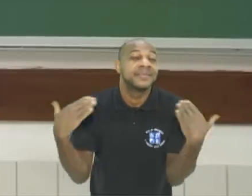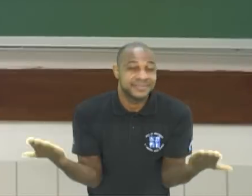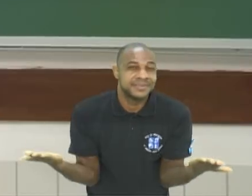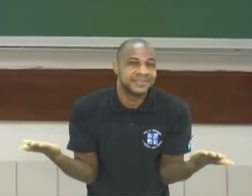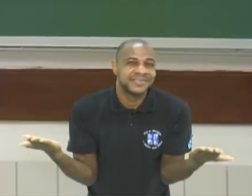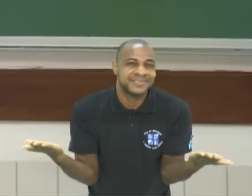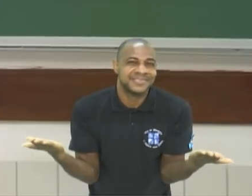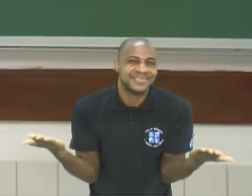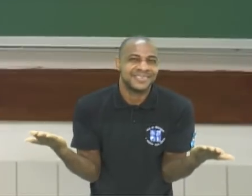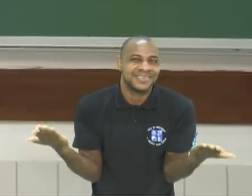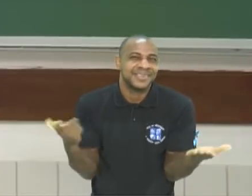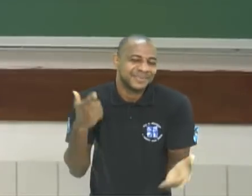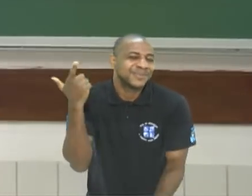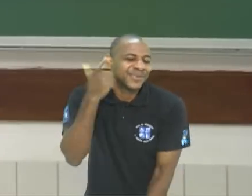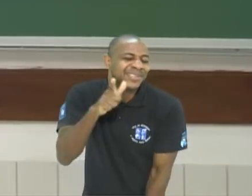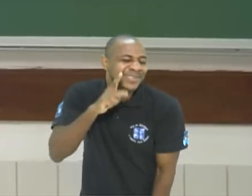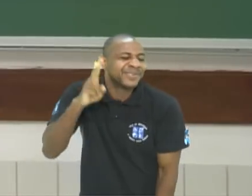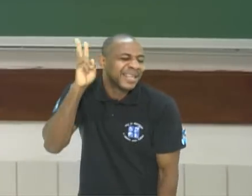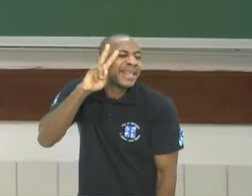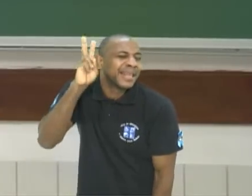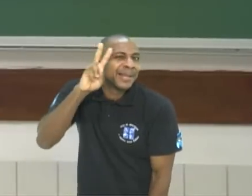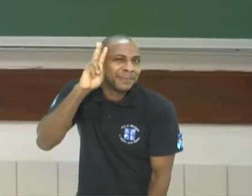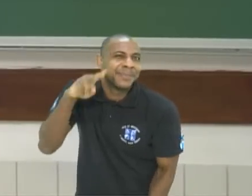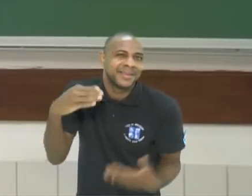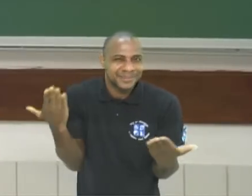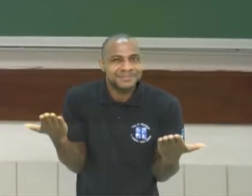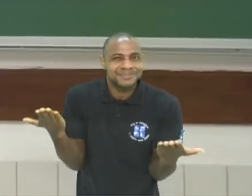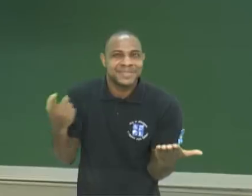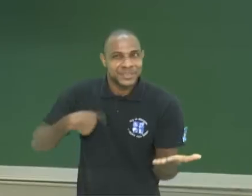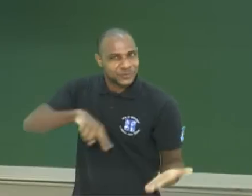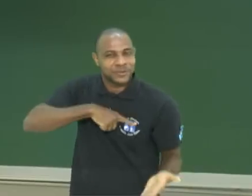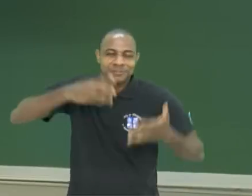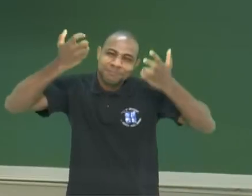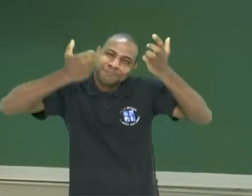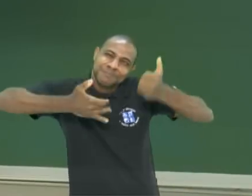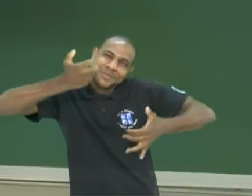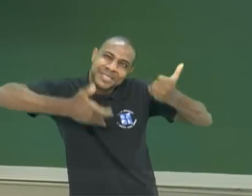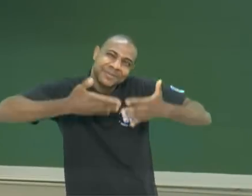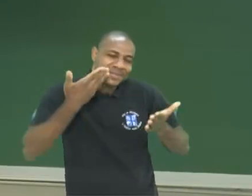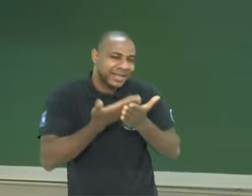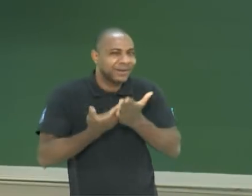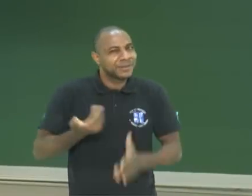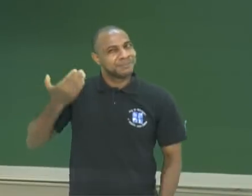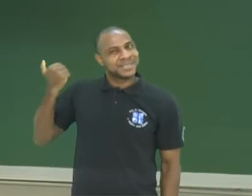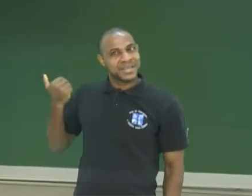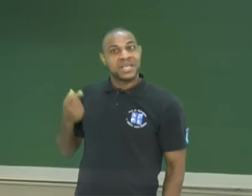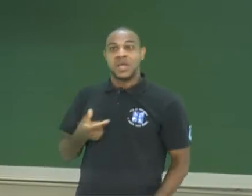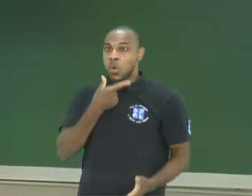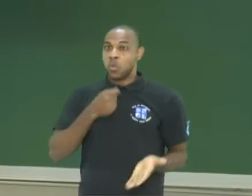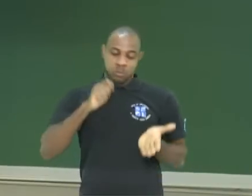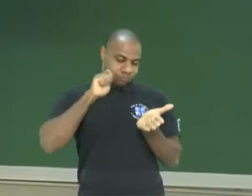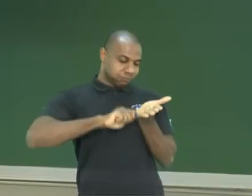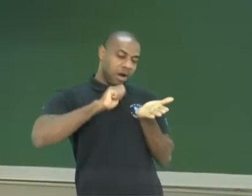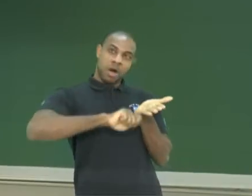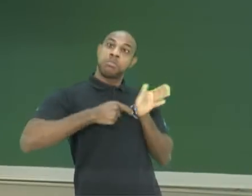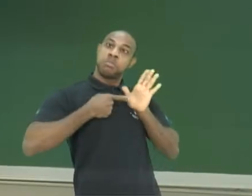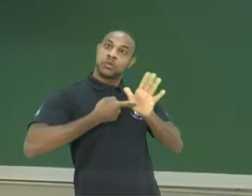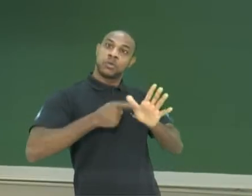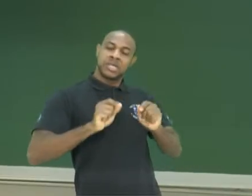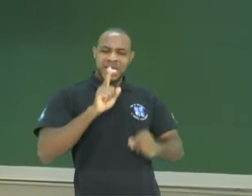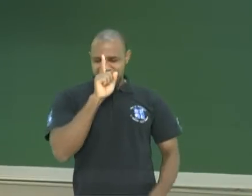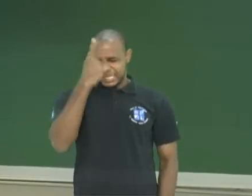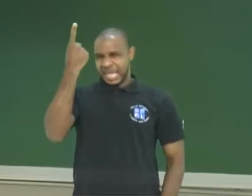Então, será que vocês conseguiram relembrar aí o que nós falamos na aula anterior, o que o autor trouxe ali de